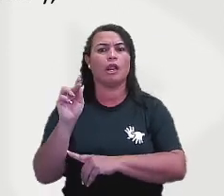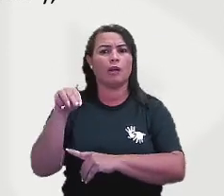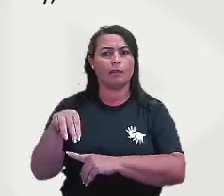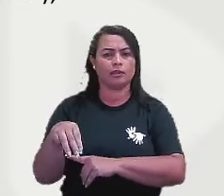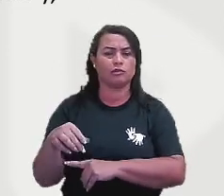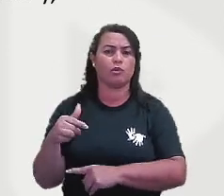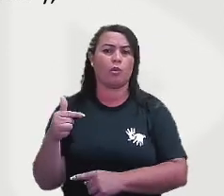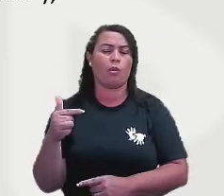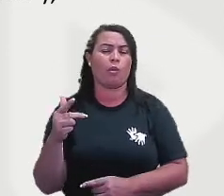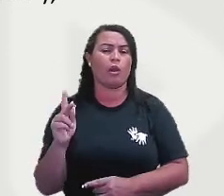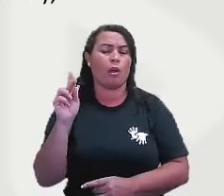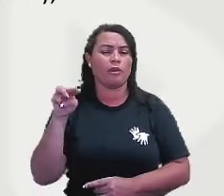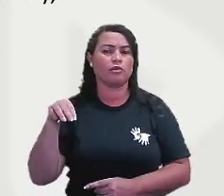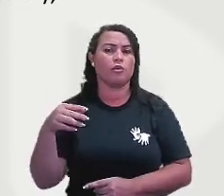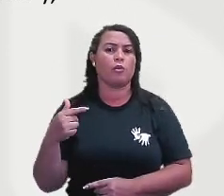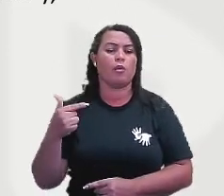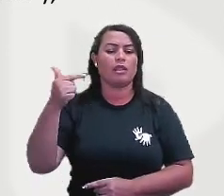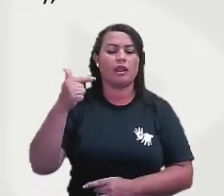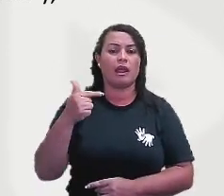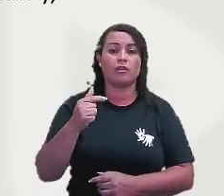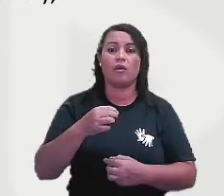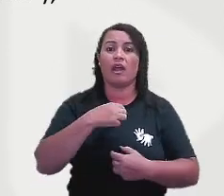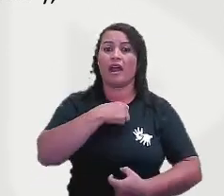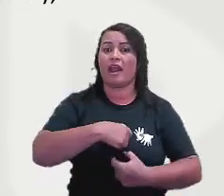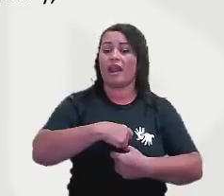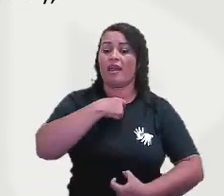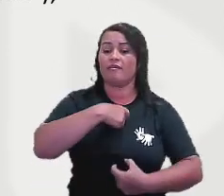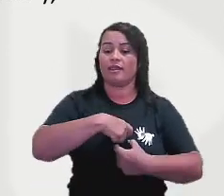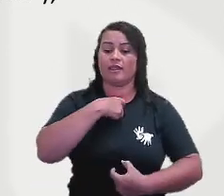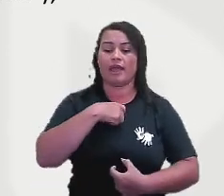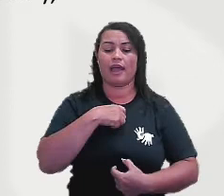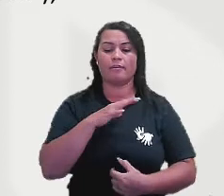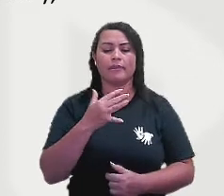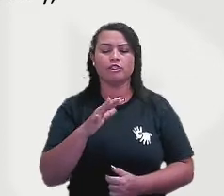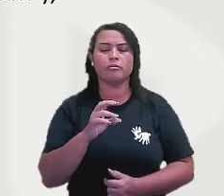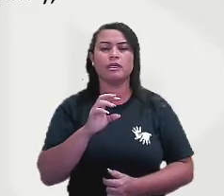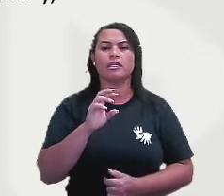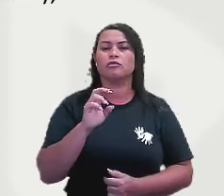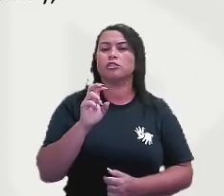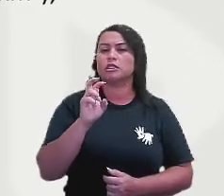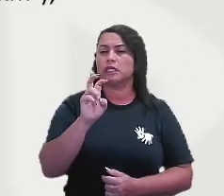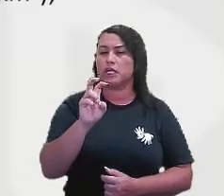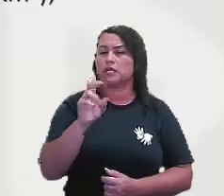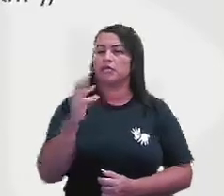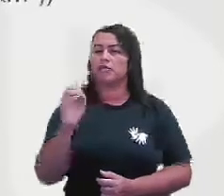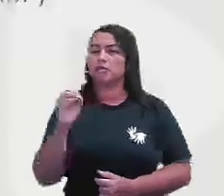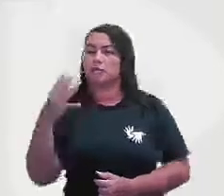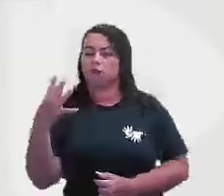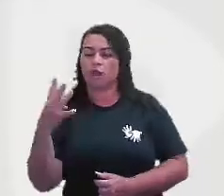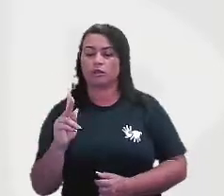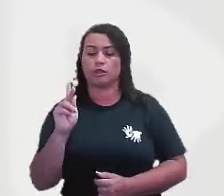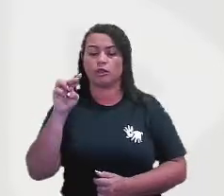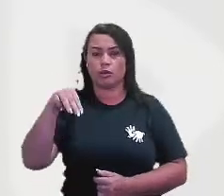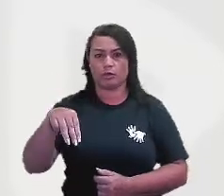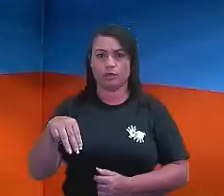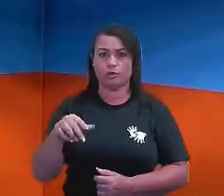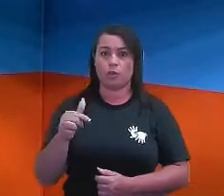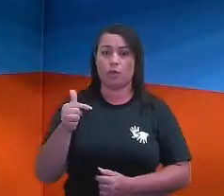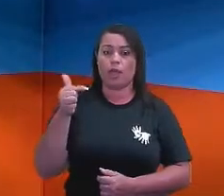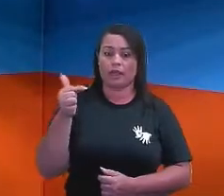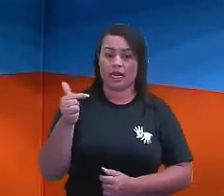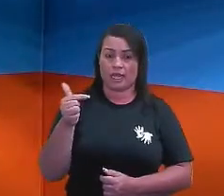quadrados. Gravatar, área de aproximadamente 504 quilômetros quadrados.